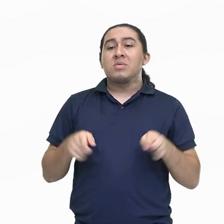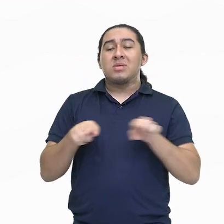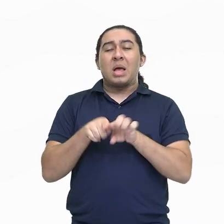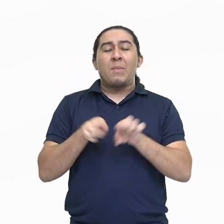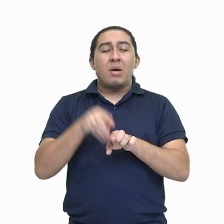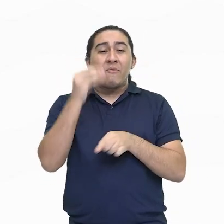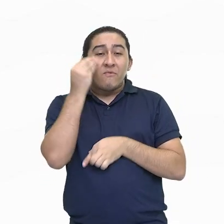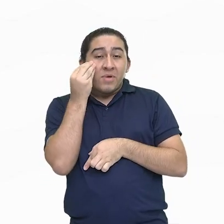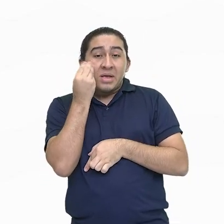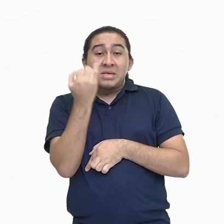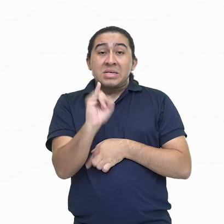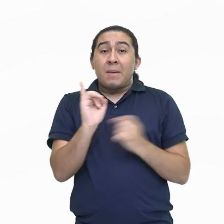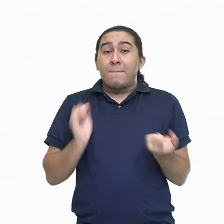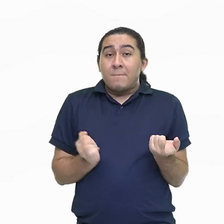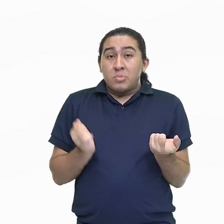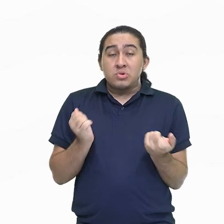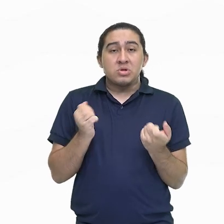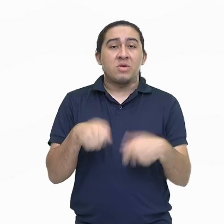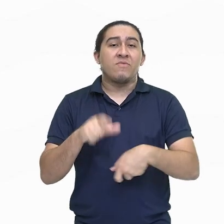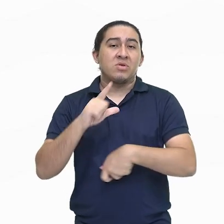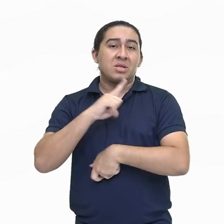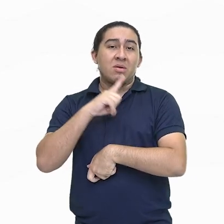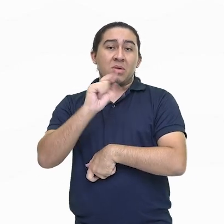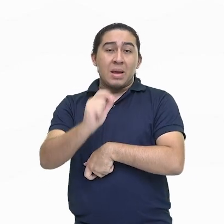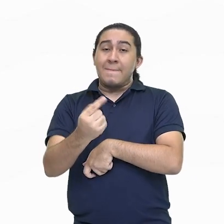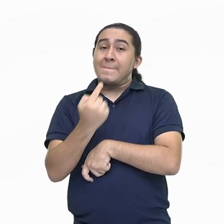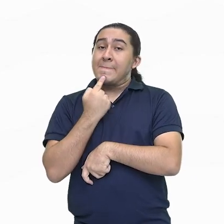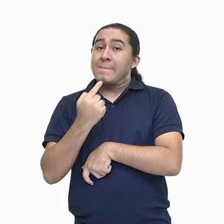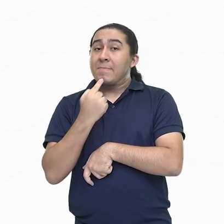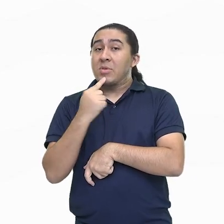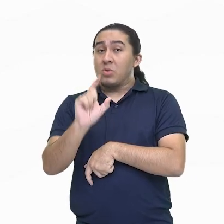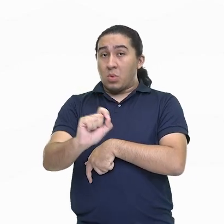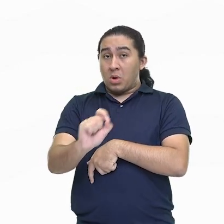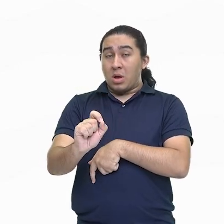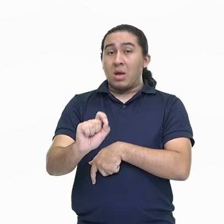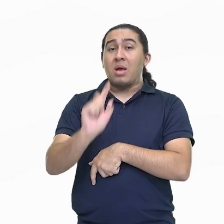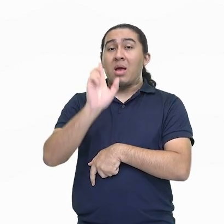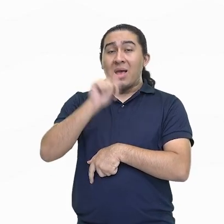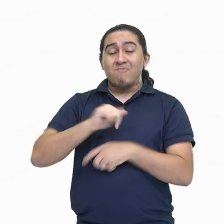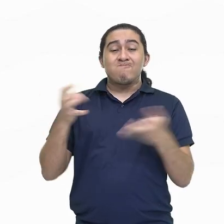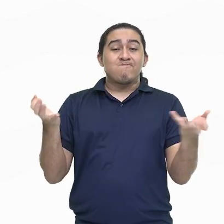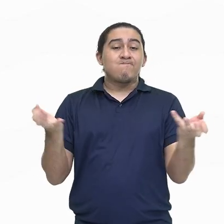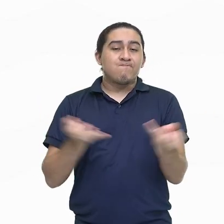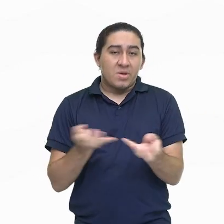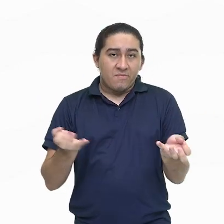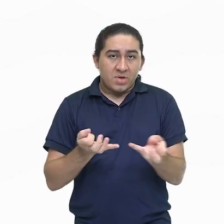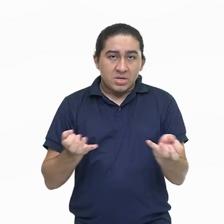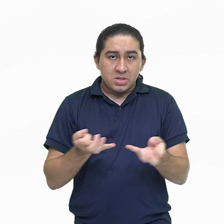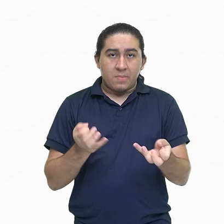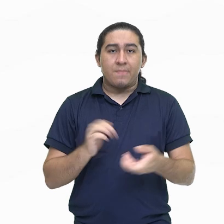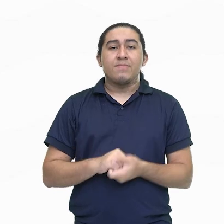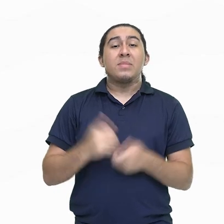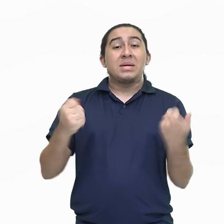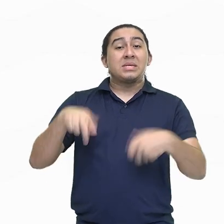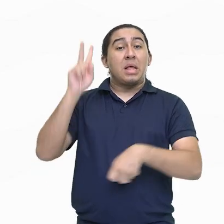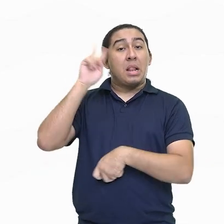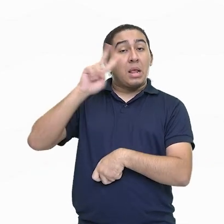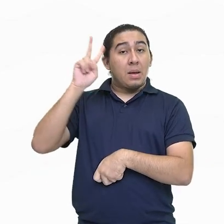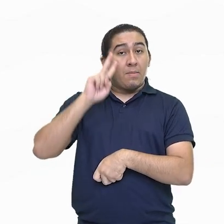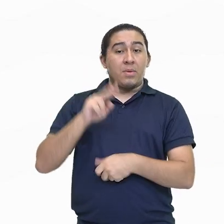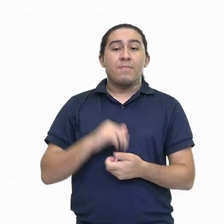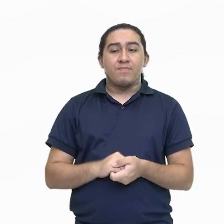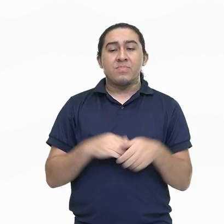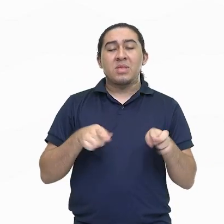tentando chegar o mais próximo possível da perfeição. A gente não pode esquecer que